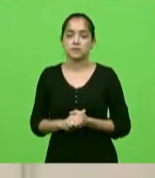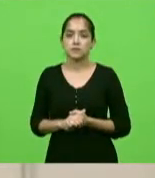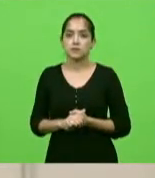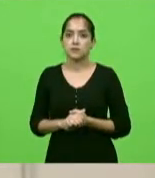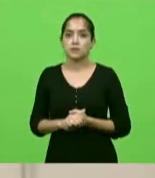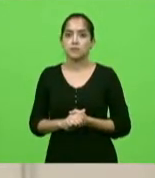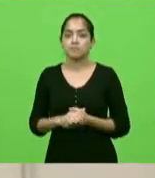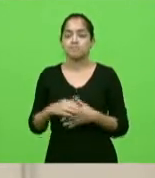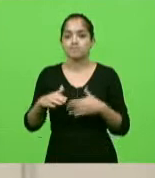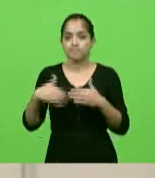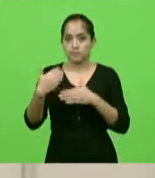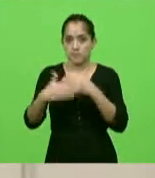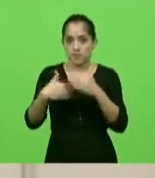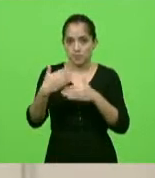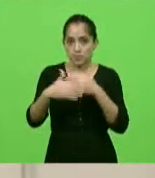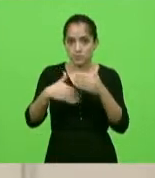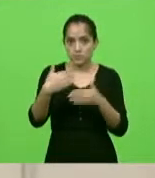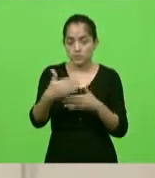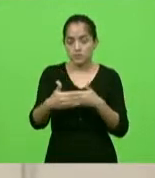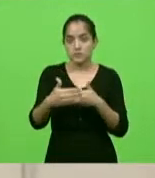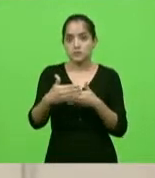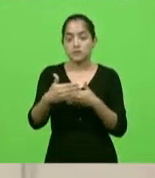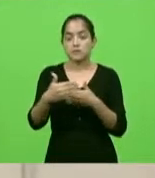tenho que, após o exame,